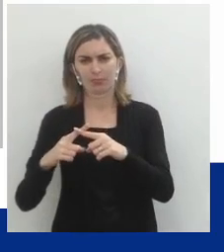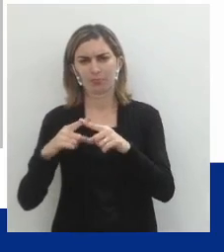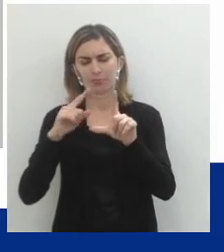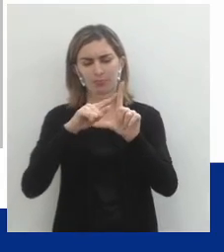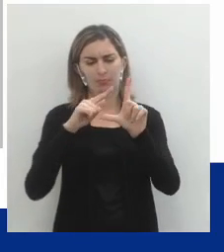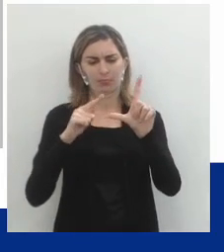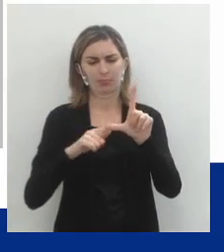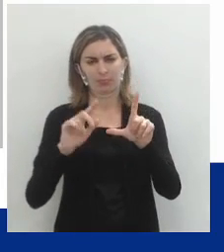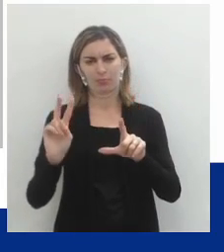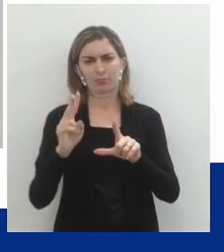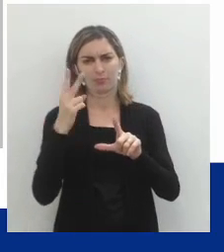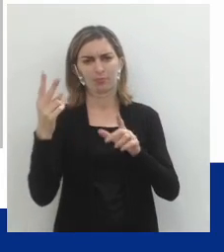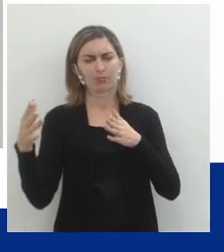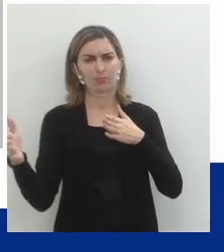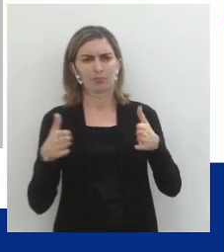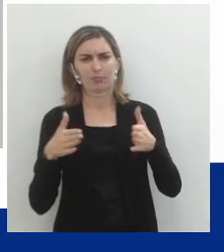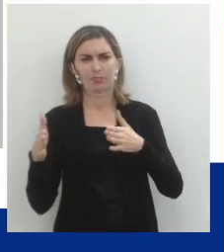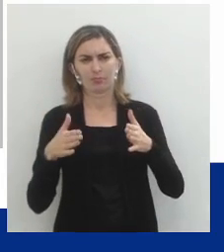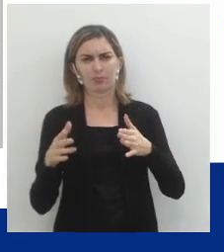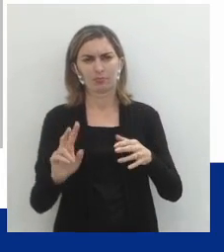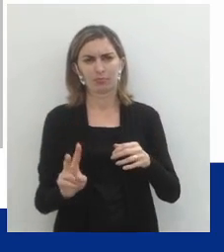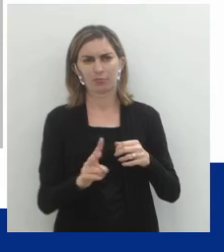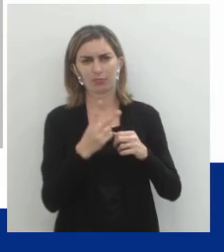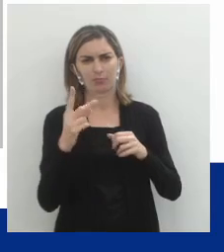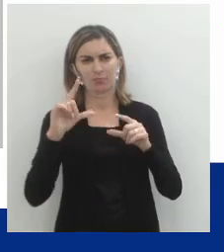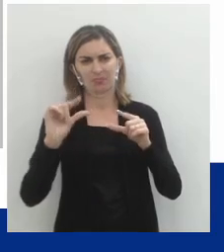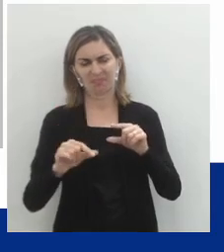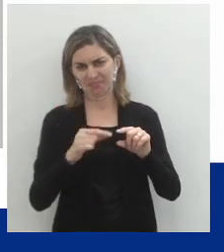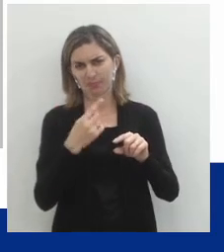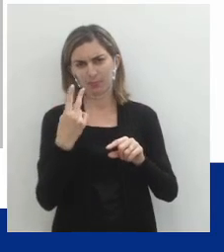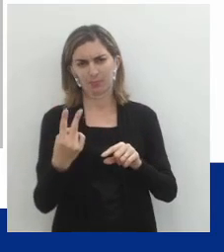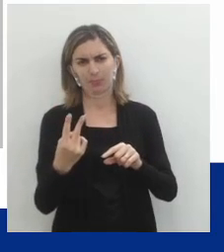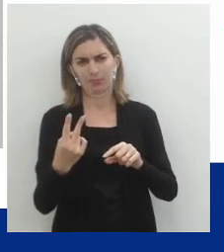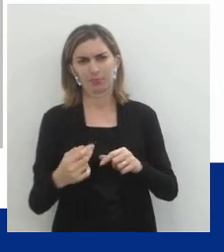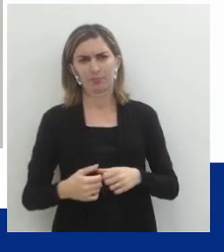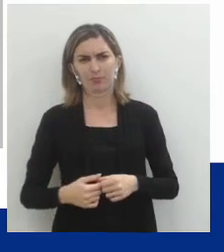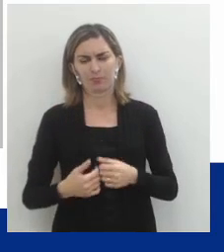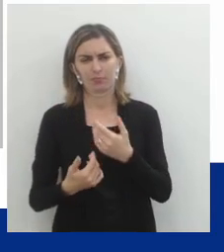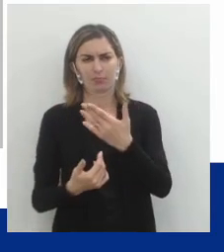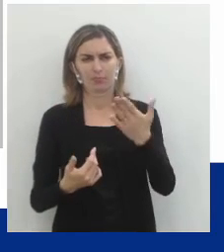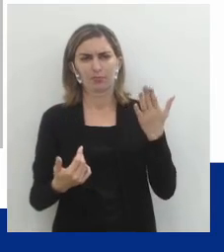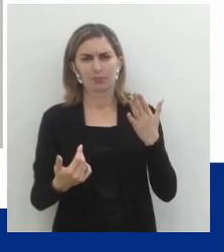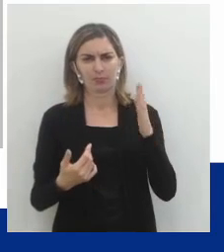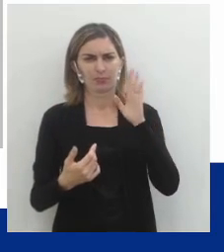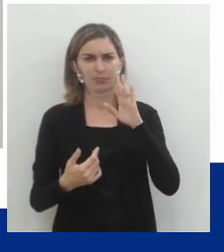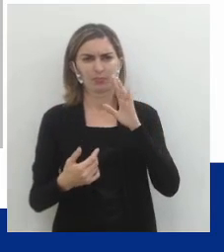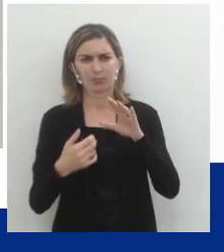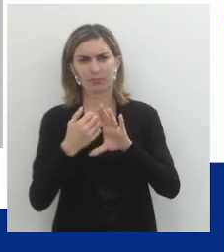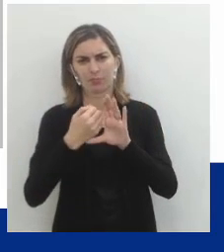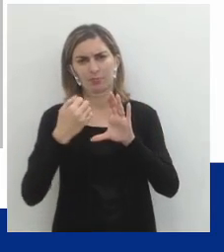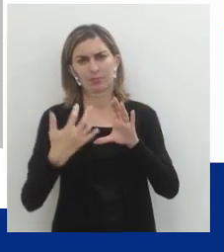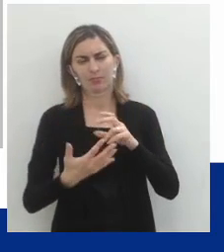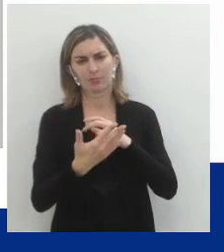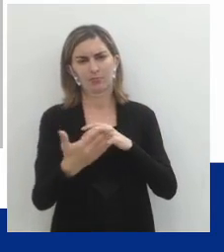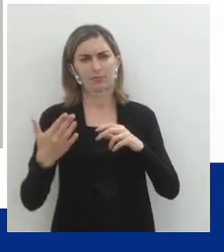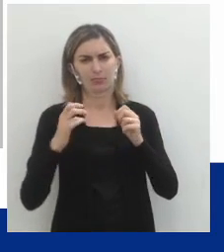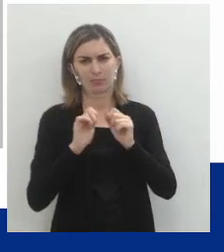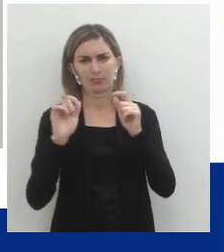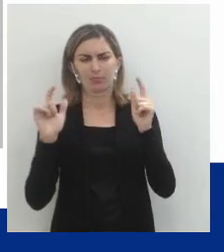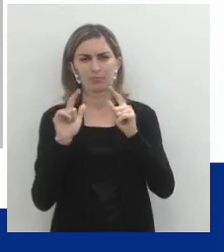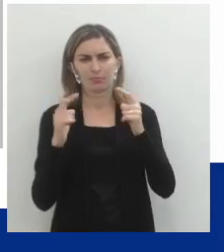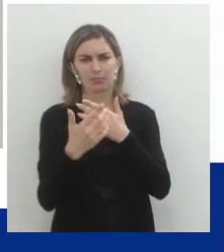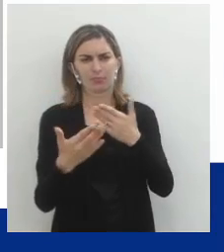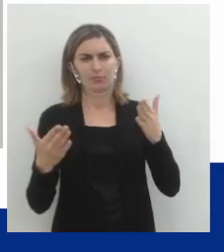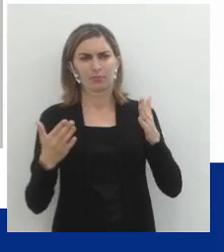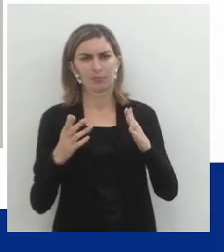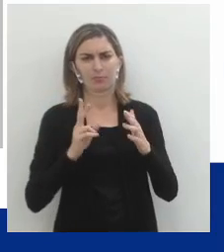2, o período vai ser reduzido por 2. Olha que legal. Então essa característica você fica bem ligado nela, tá certo?